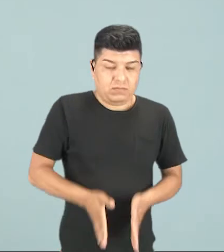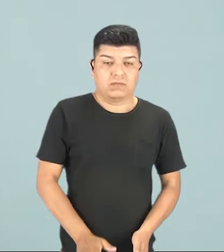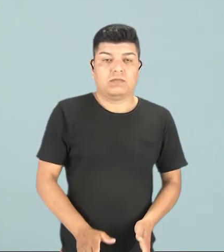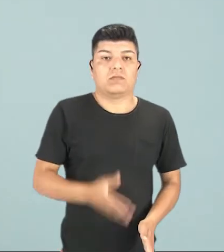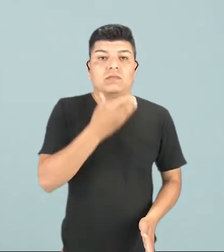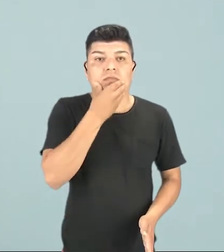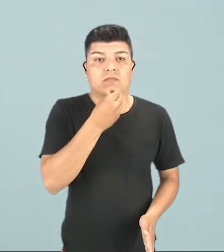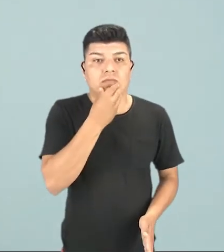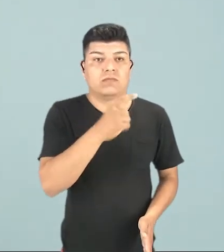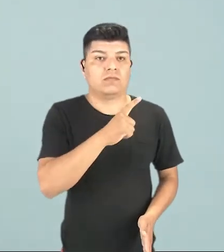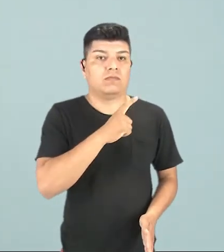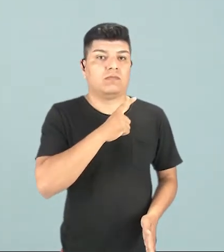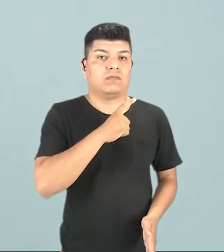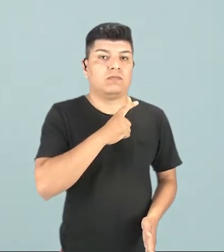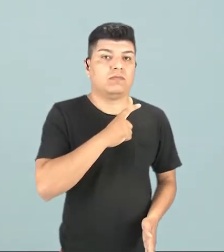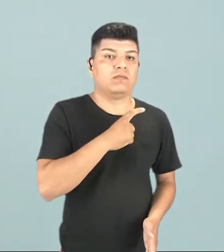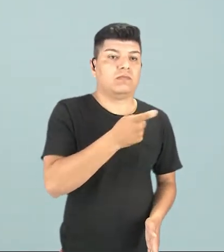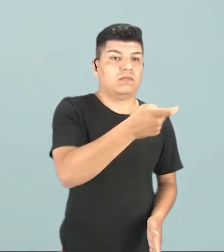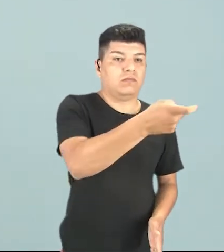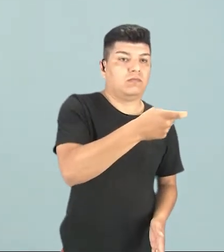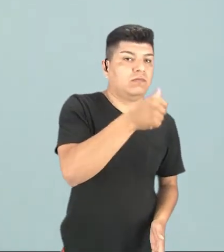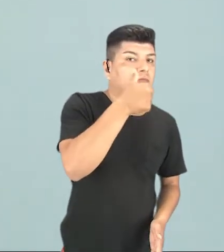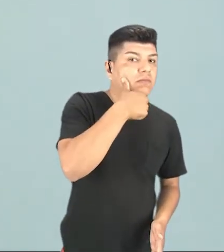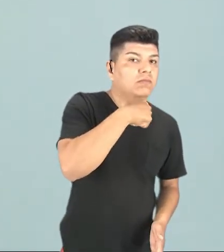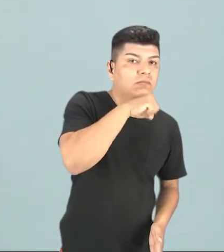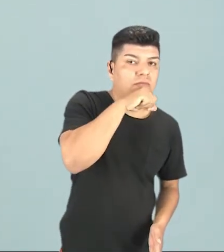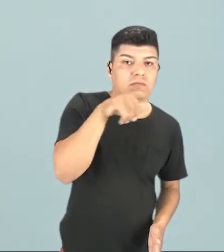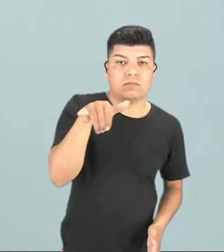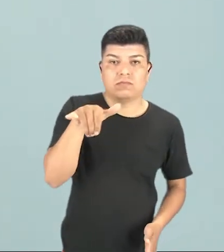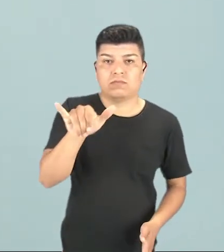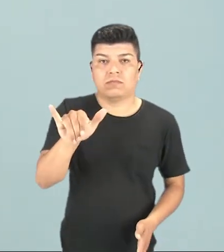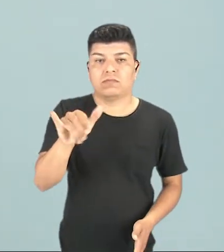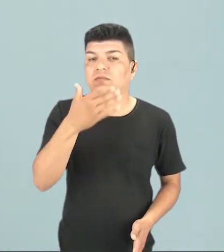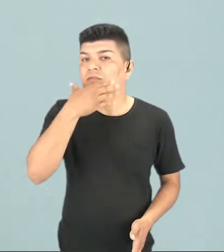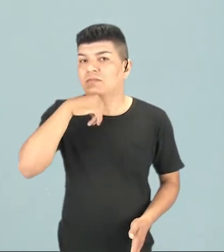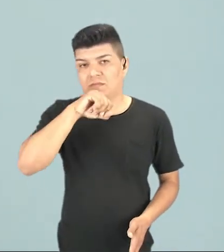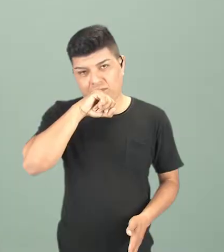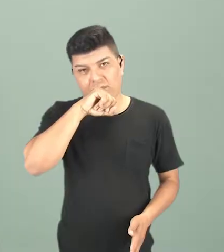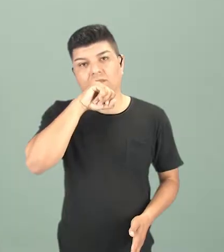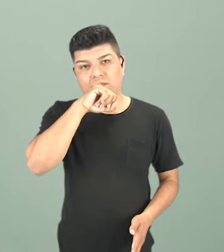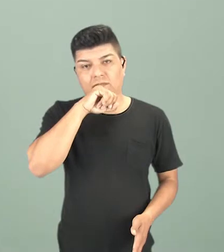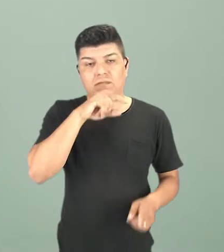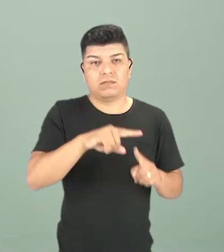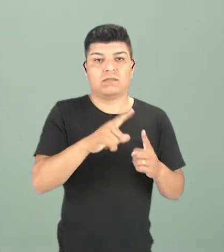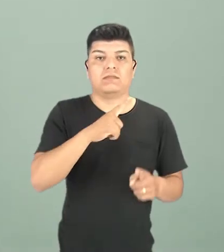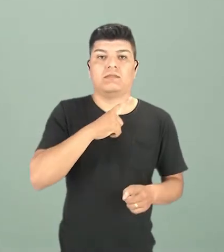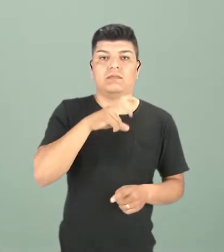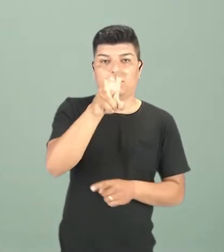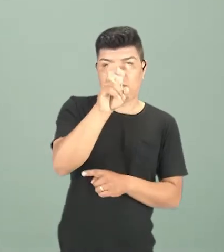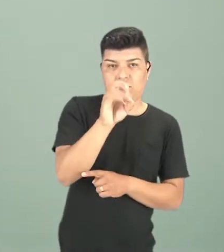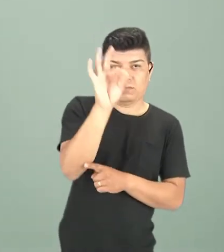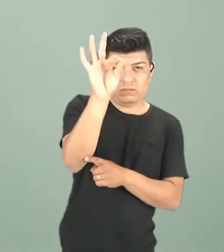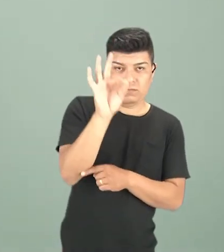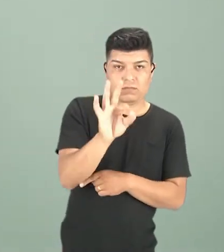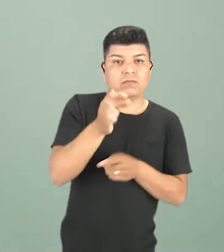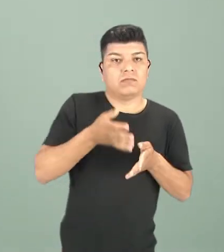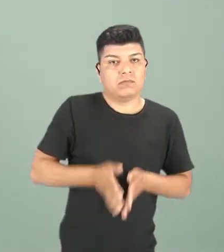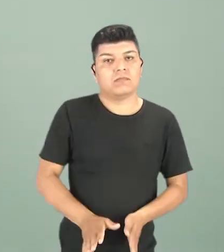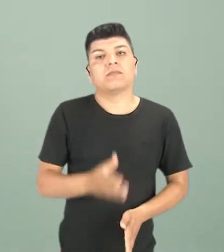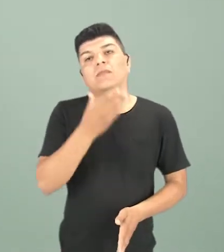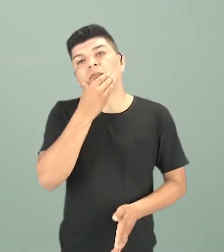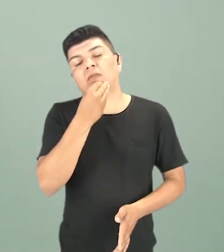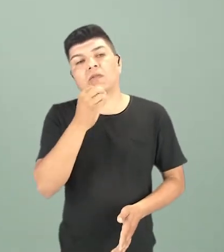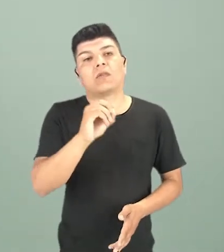da combinação a gente sempre tem 50% de chance de nascer menino ou menina. Lógico que existem outros fatores que vão influenciar,